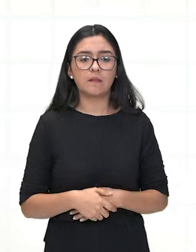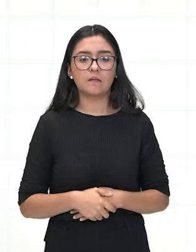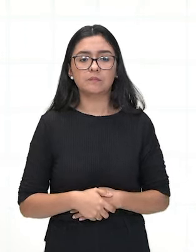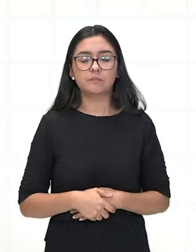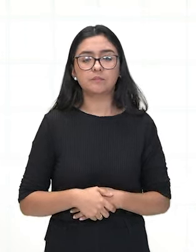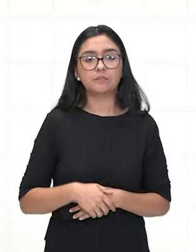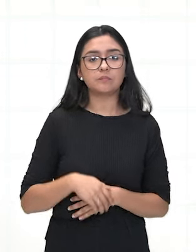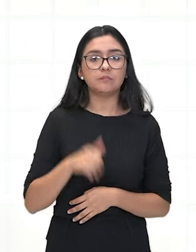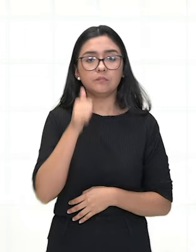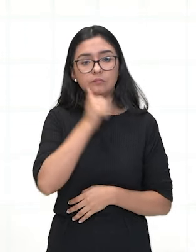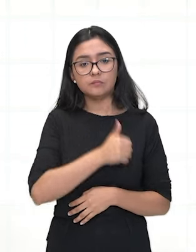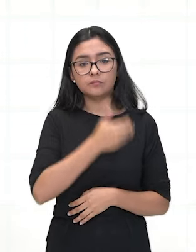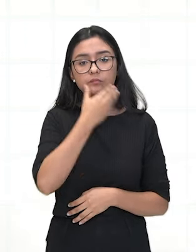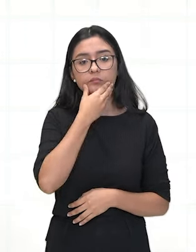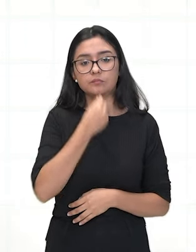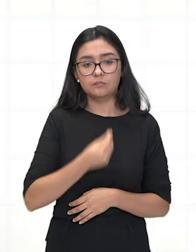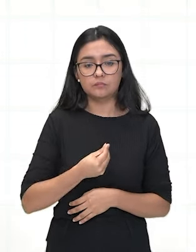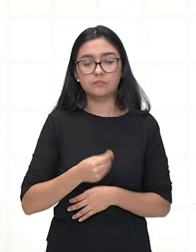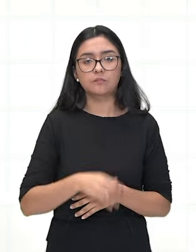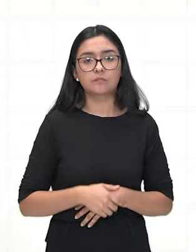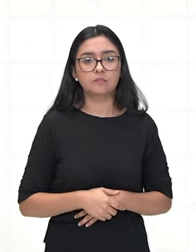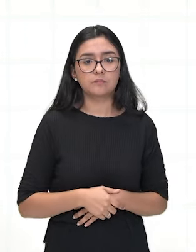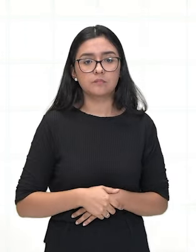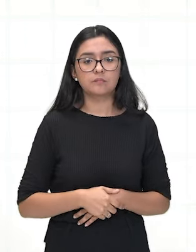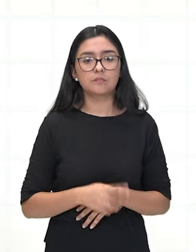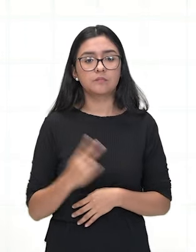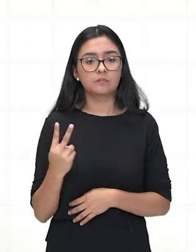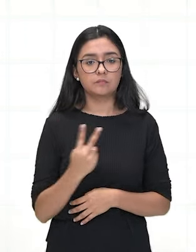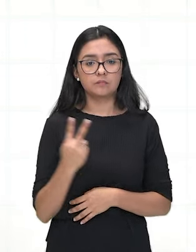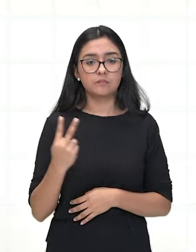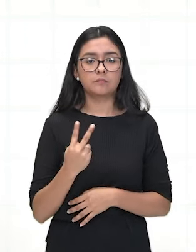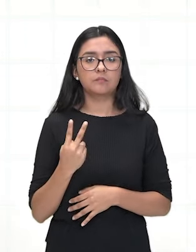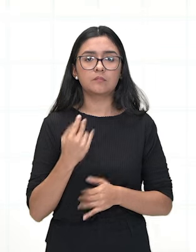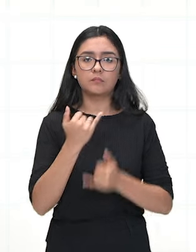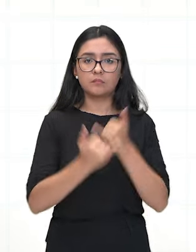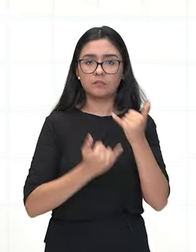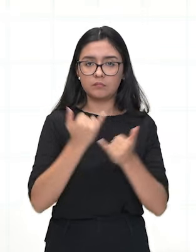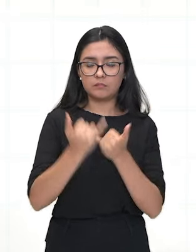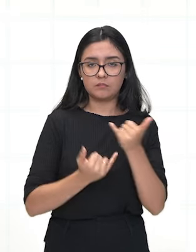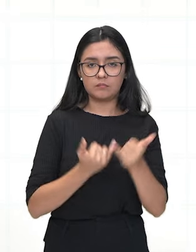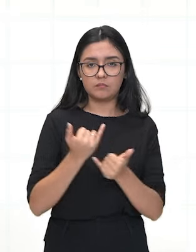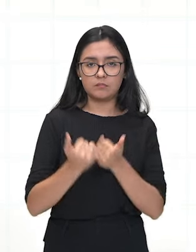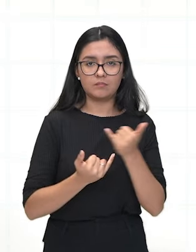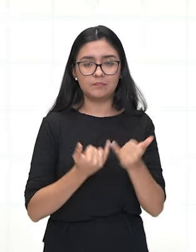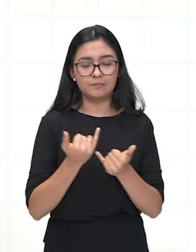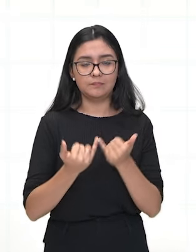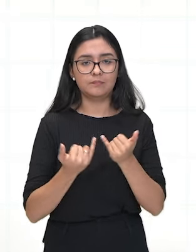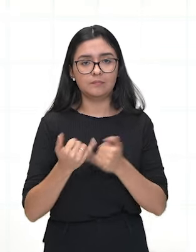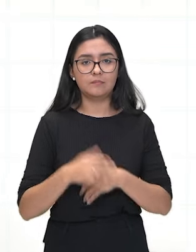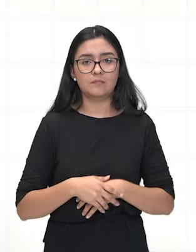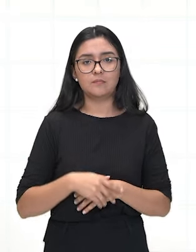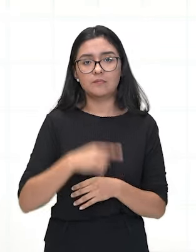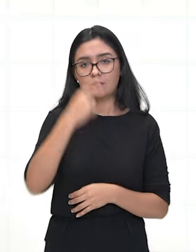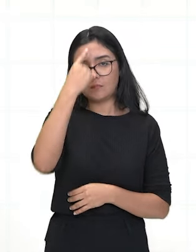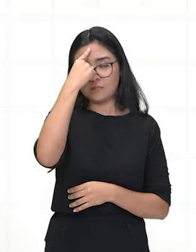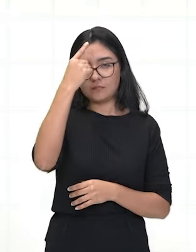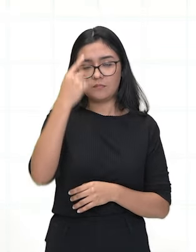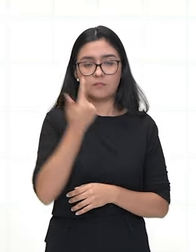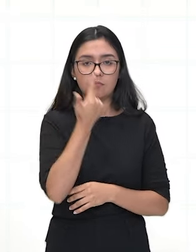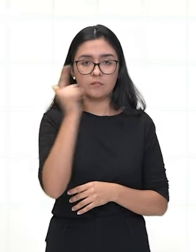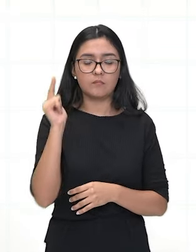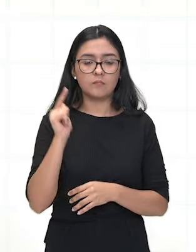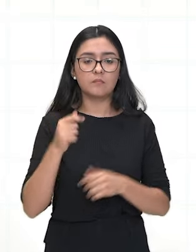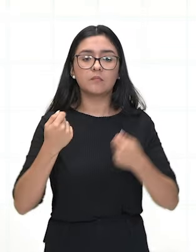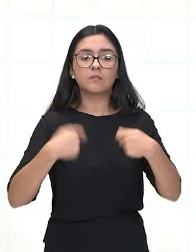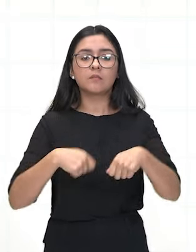elas were estavam brincar não é isso que eu quero quero dar ideia de gerúndio Então